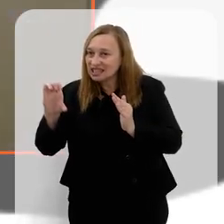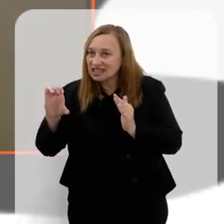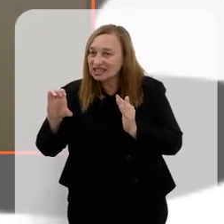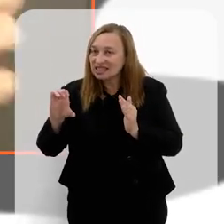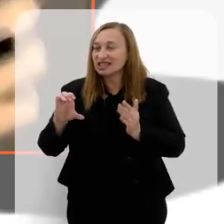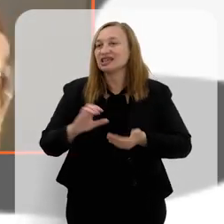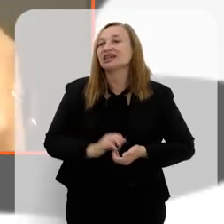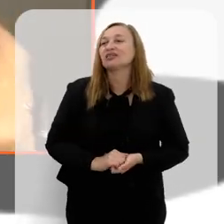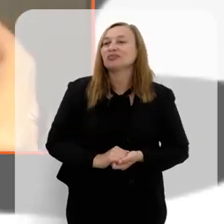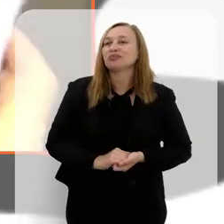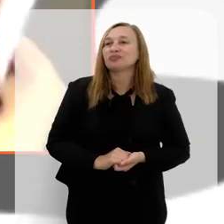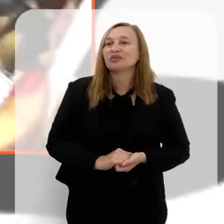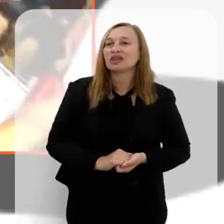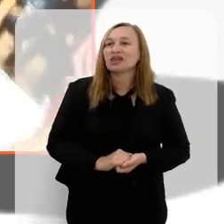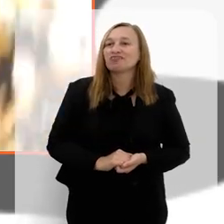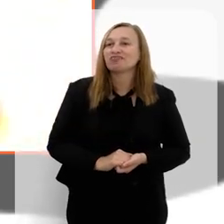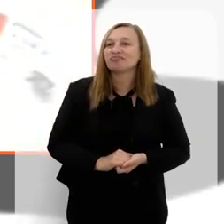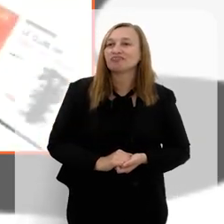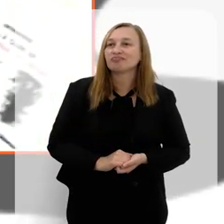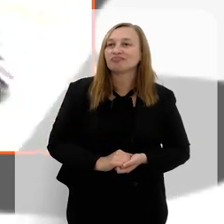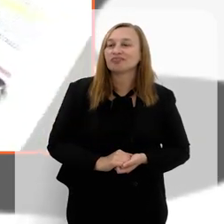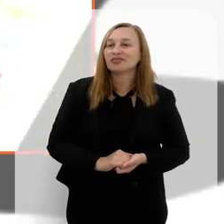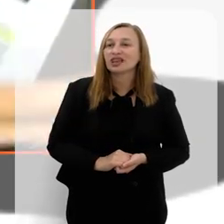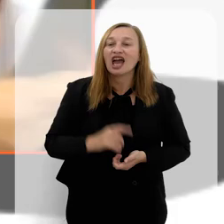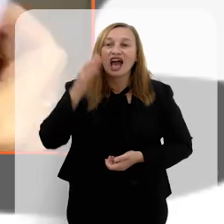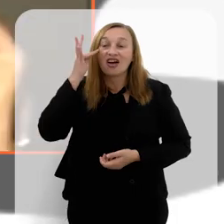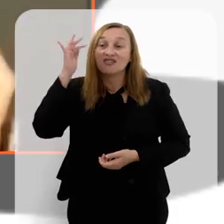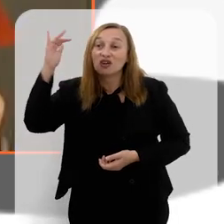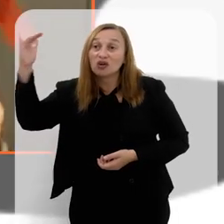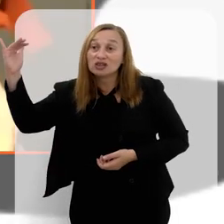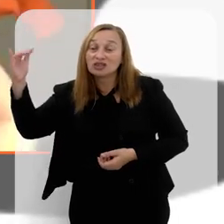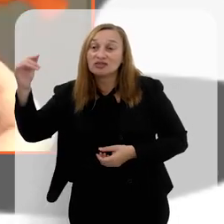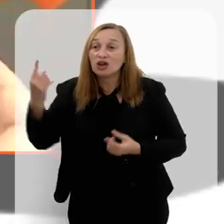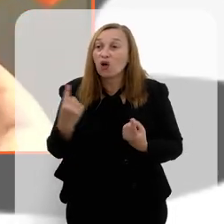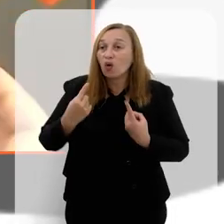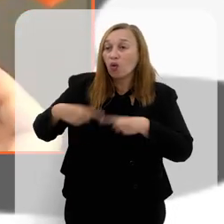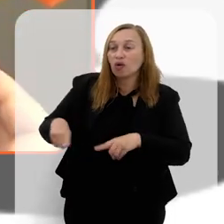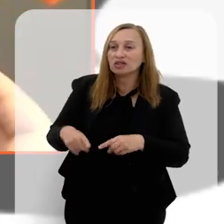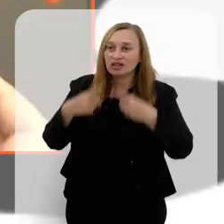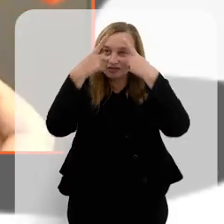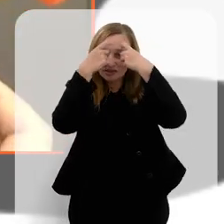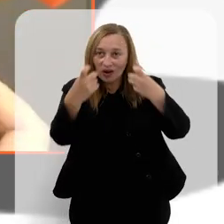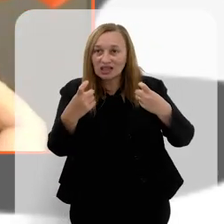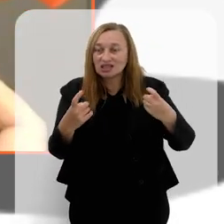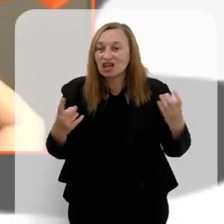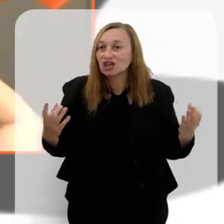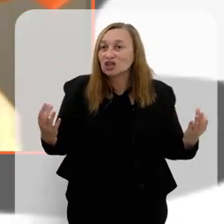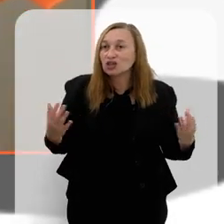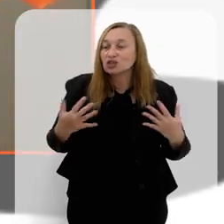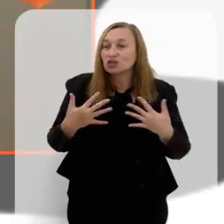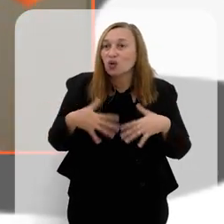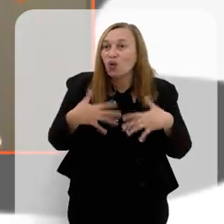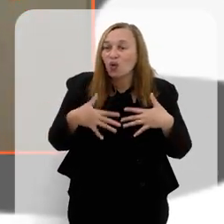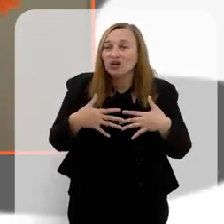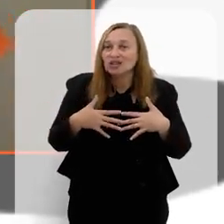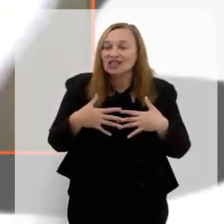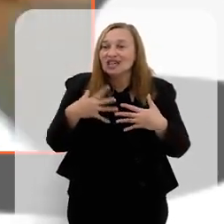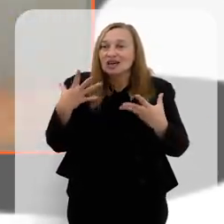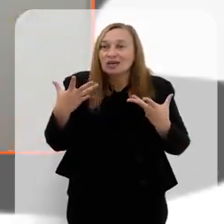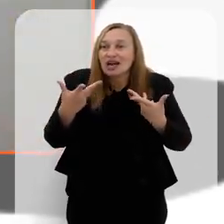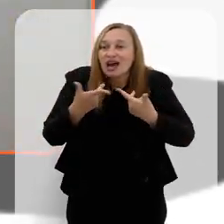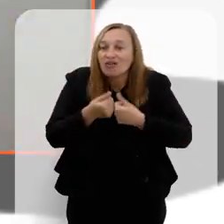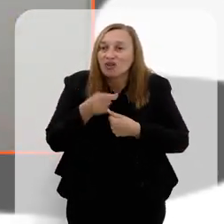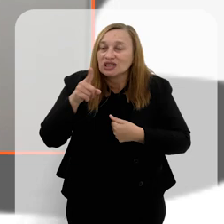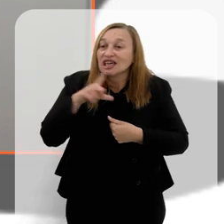escola inicia os seus alunos. A filosofia contra a violência. Nossa,